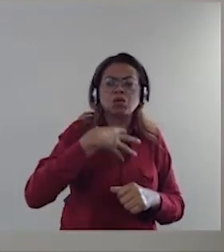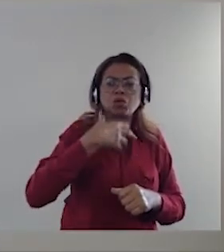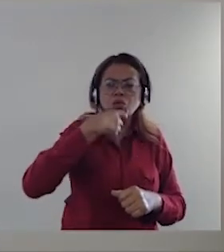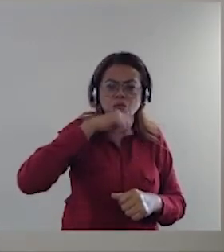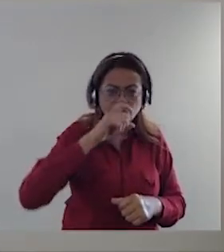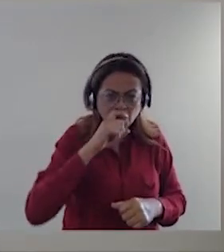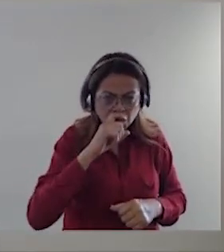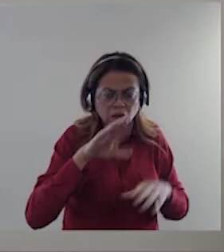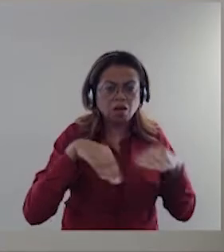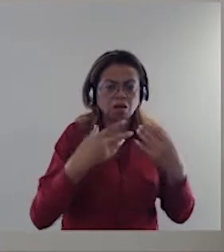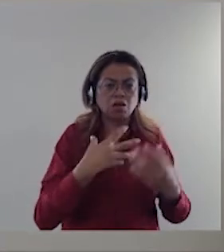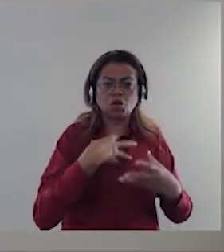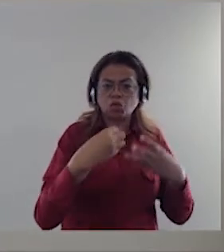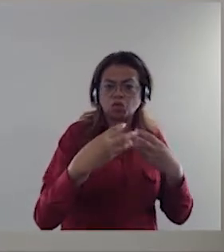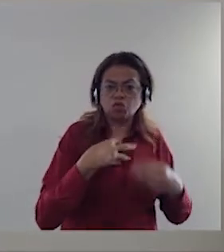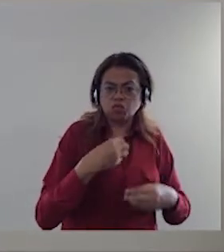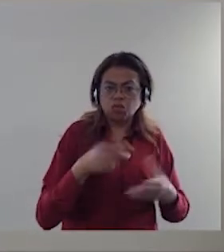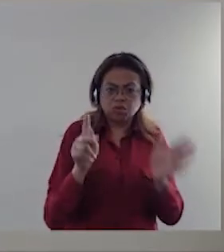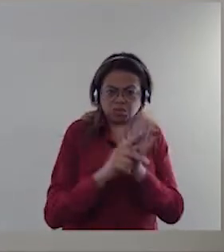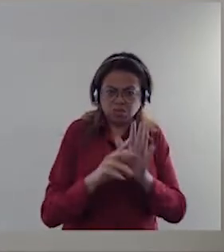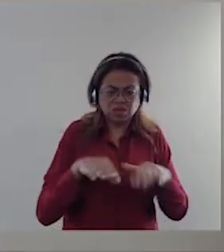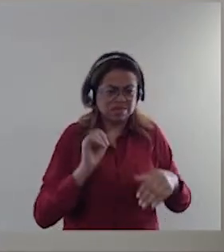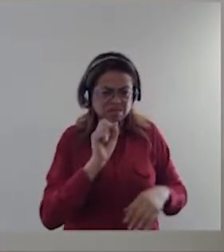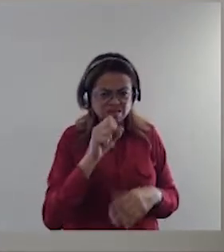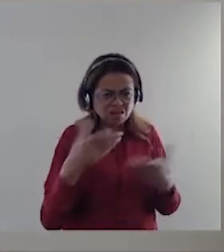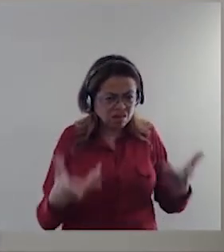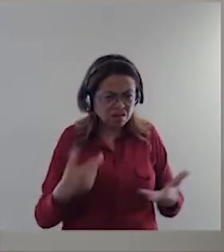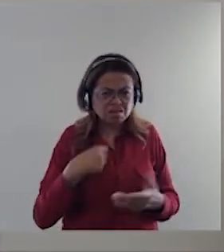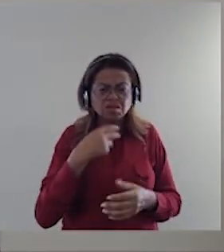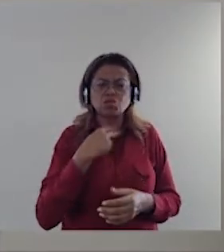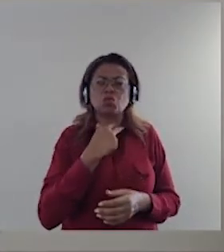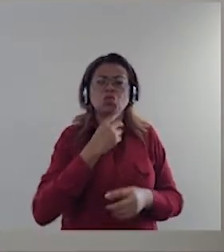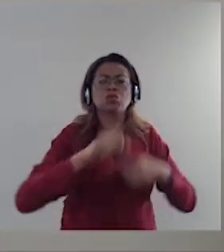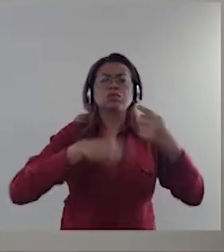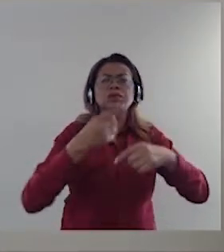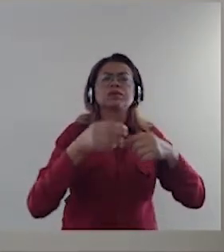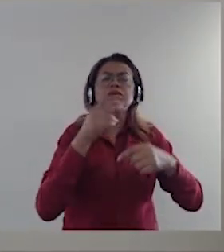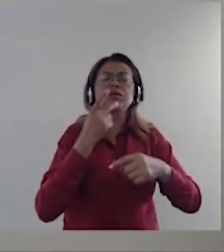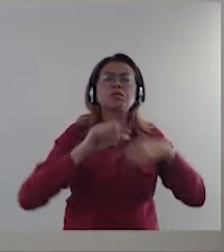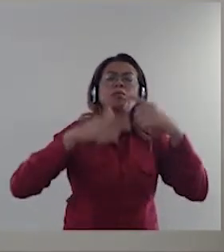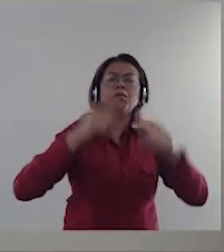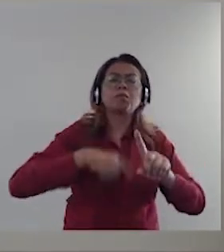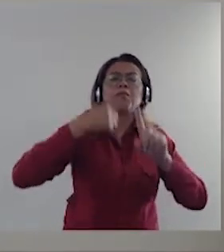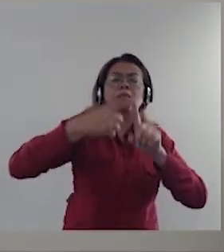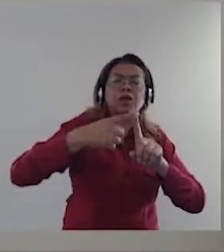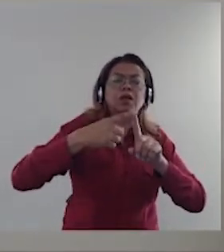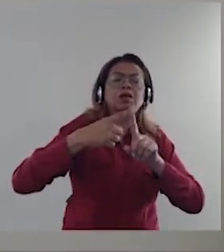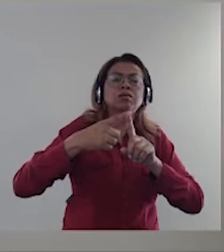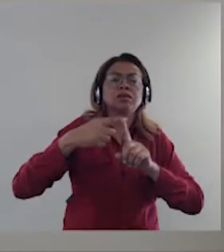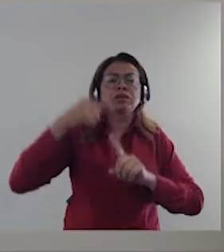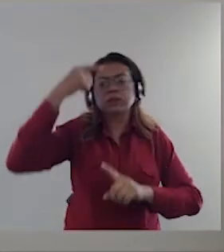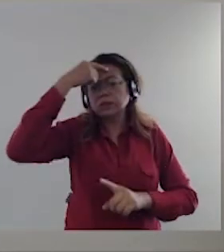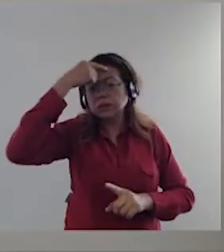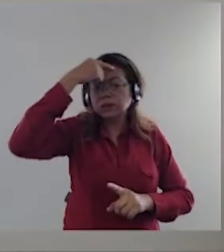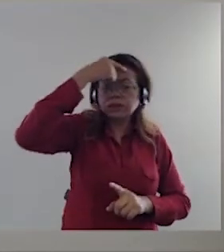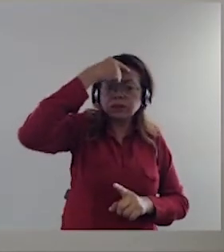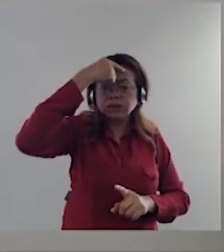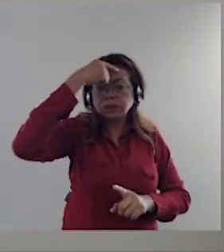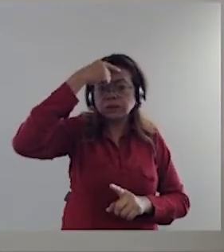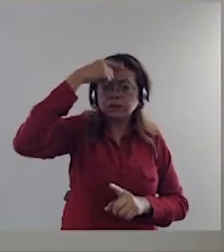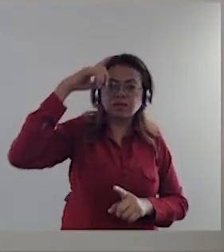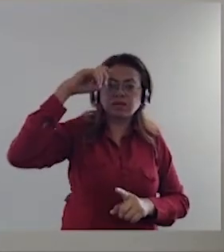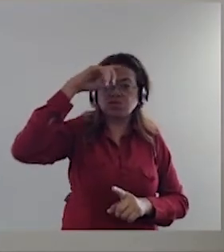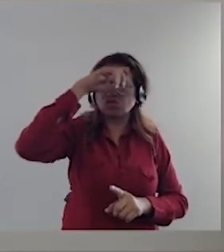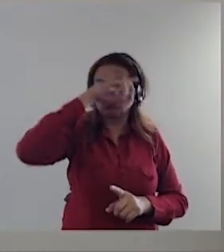filho, propriamente, né? Será que isso não pode trazer mais prejuízo, como, por exemplo, para a saúde mental? Nós já temos um